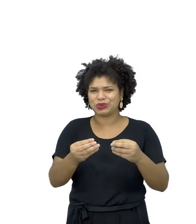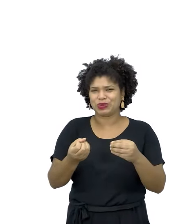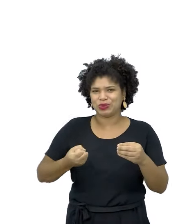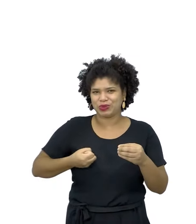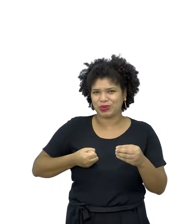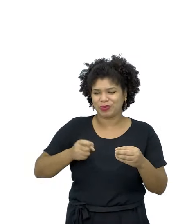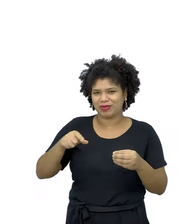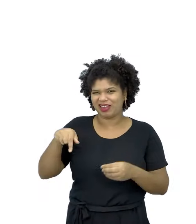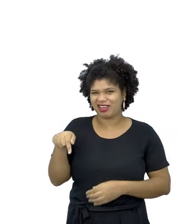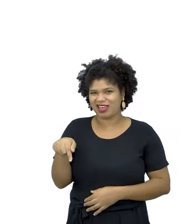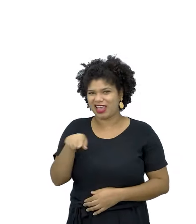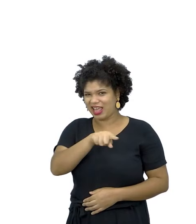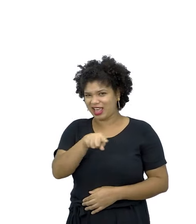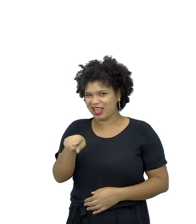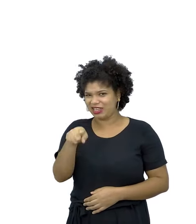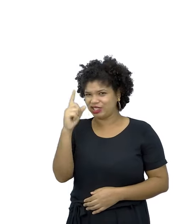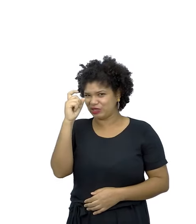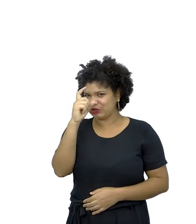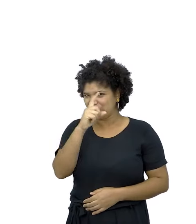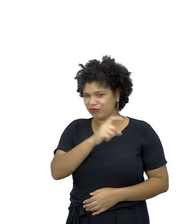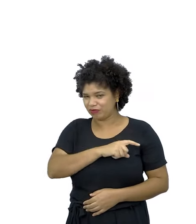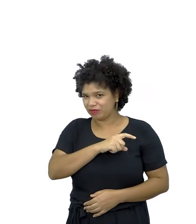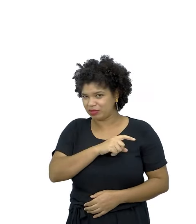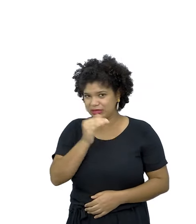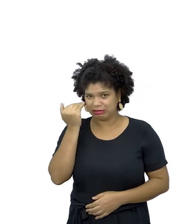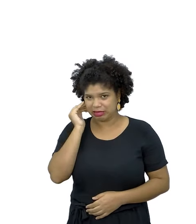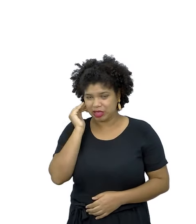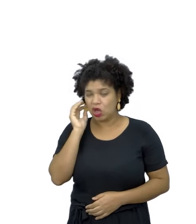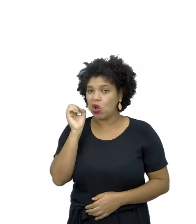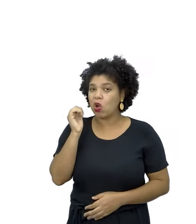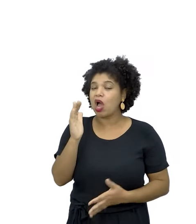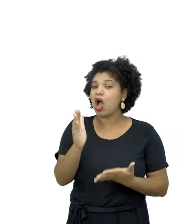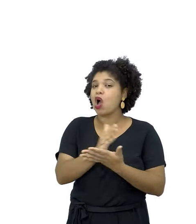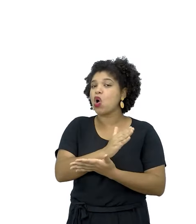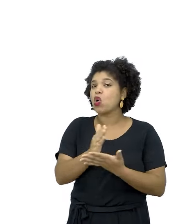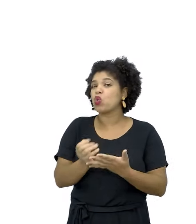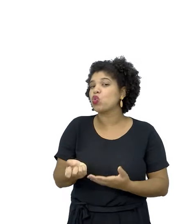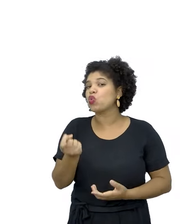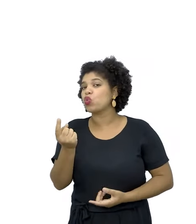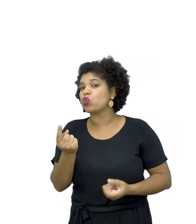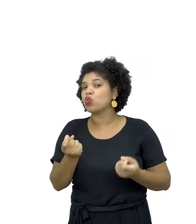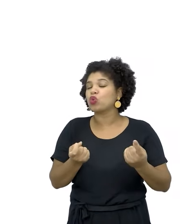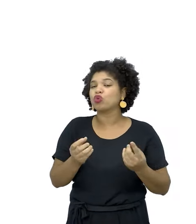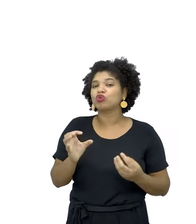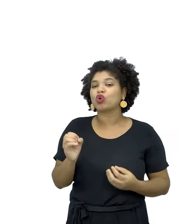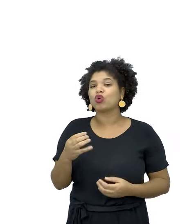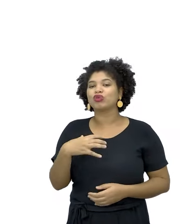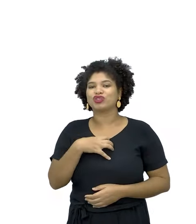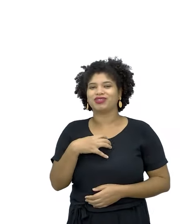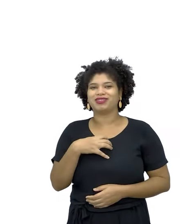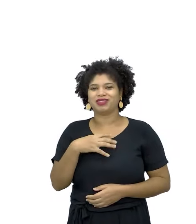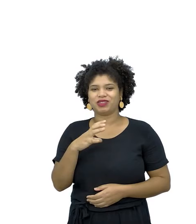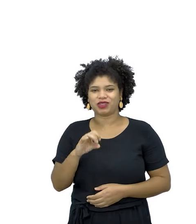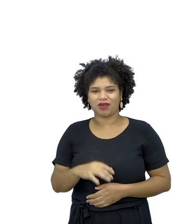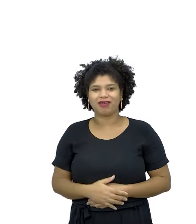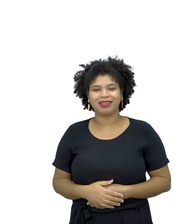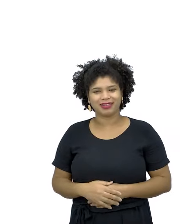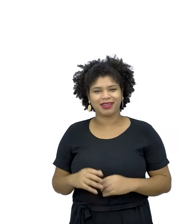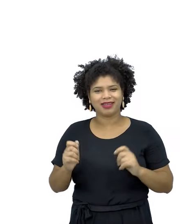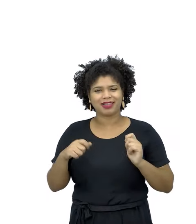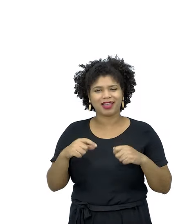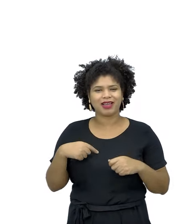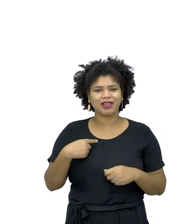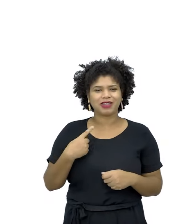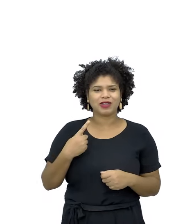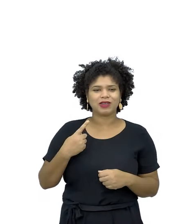será que ele tem dificuldade para trabalhar? Ou será que ele tem dificuldade só com alguma forma de números racionais? Então vamos buscar nesse aluno,